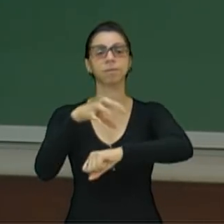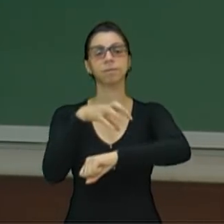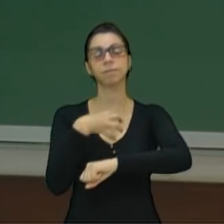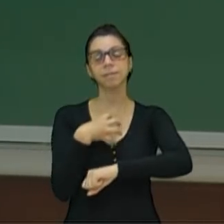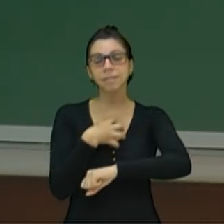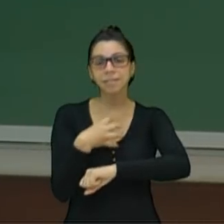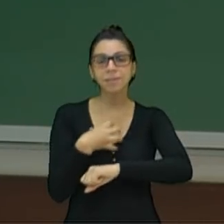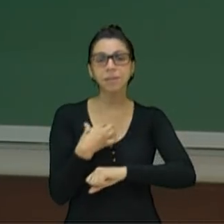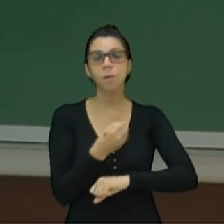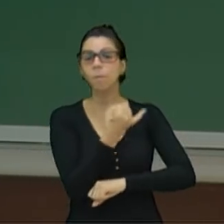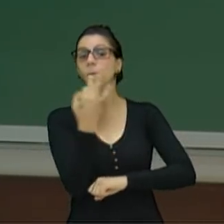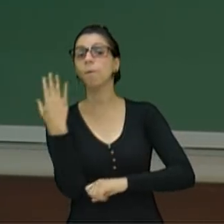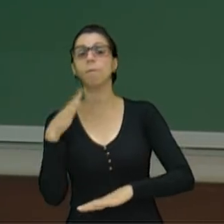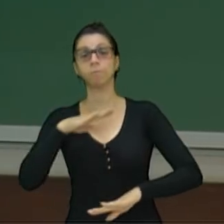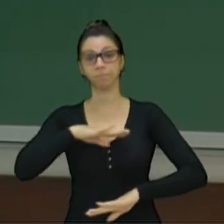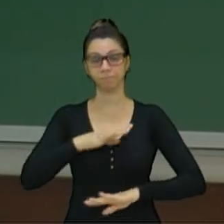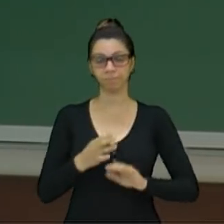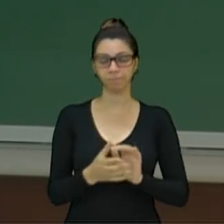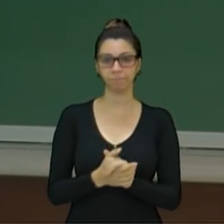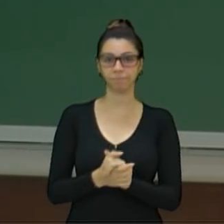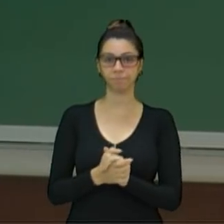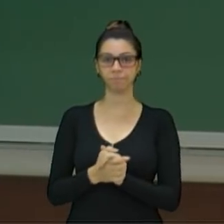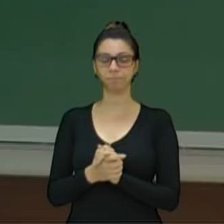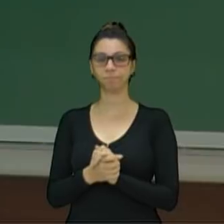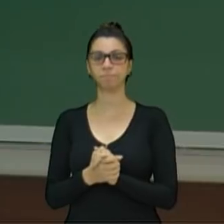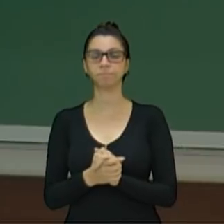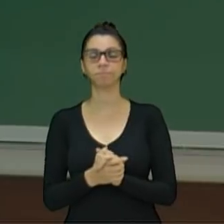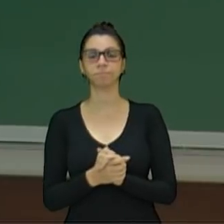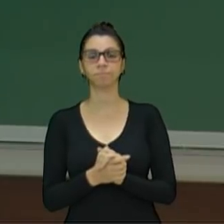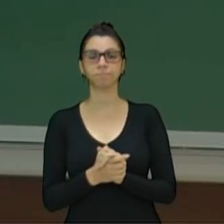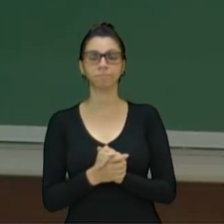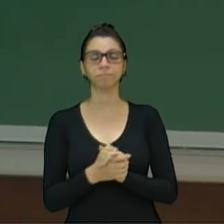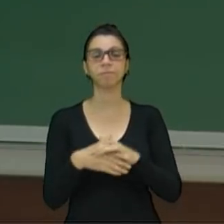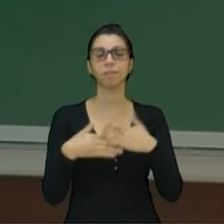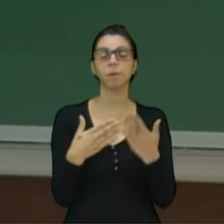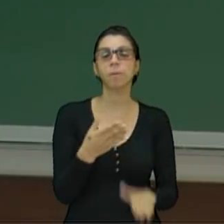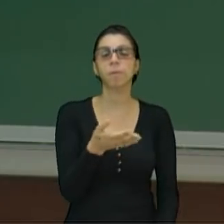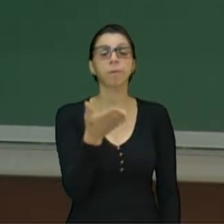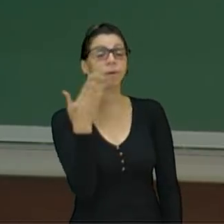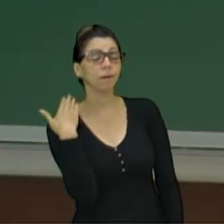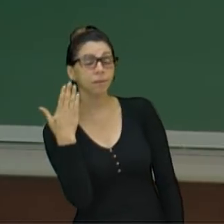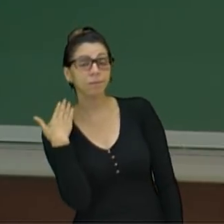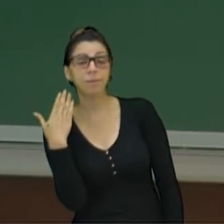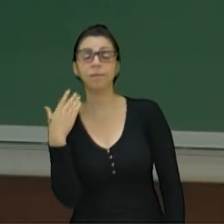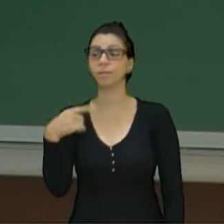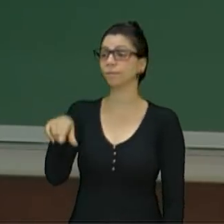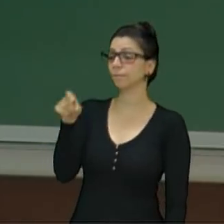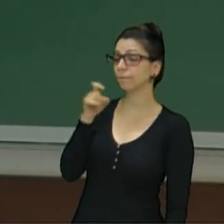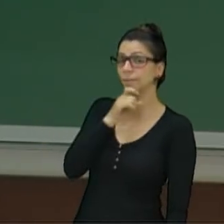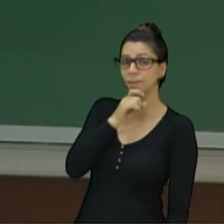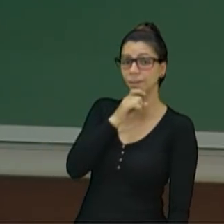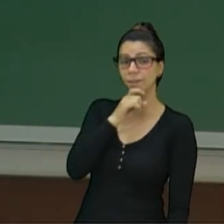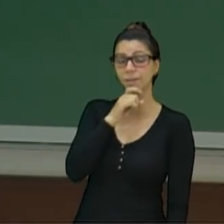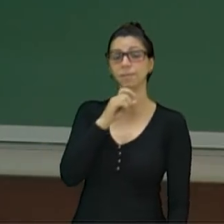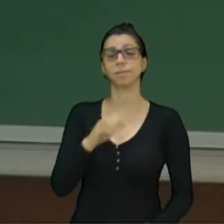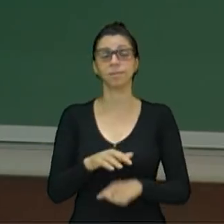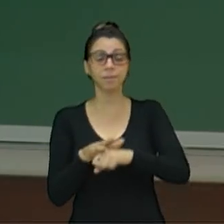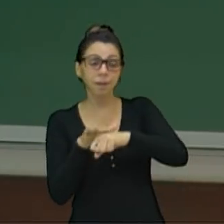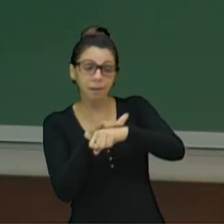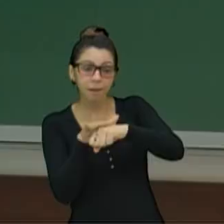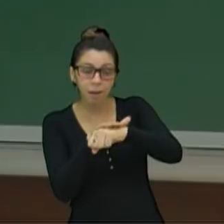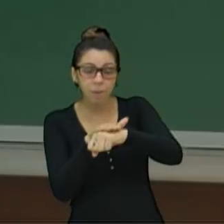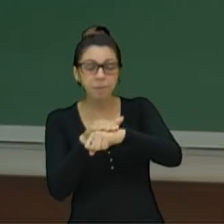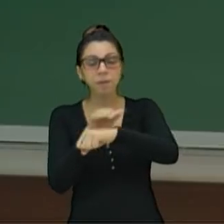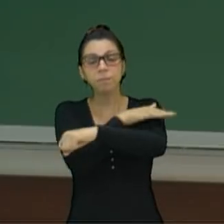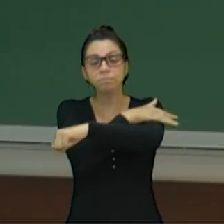algumas situações. Pressão, calor, frio, se o objeto é áspero, se é lisinho,